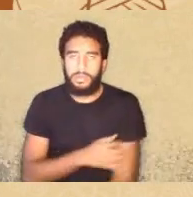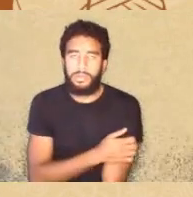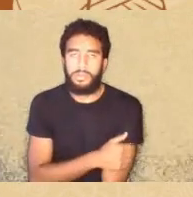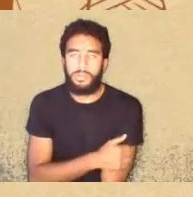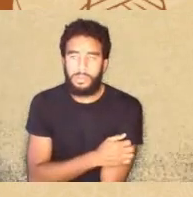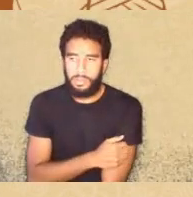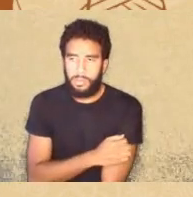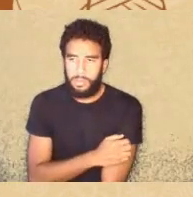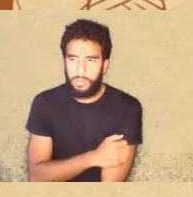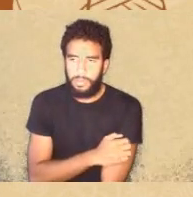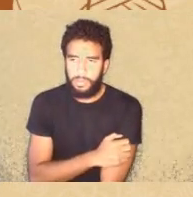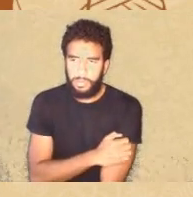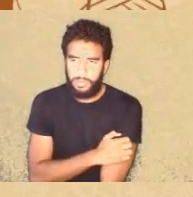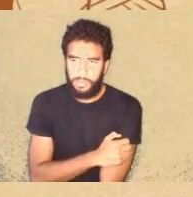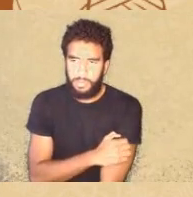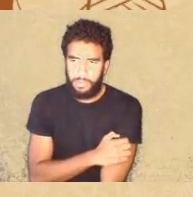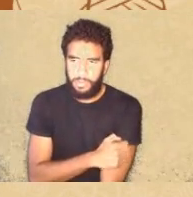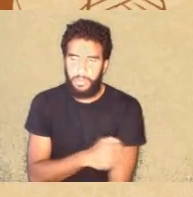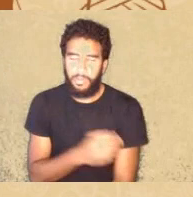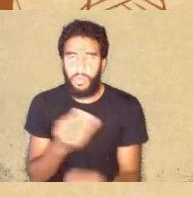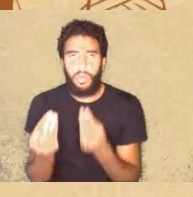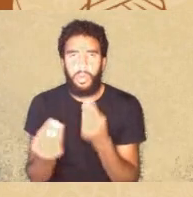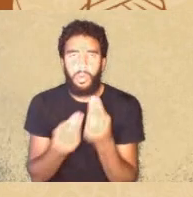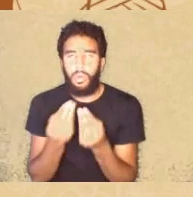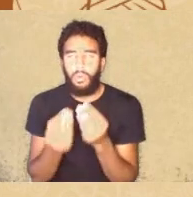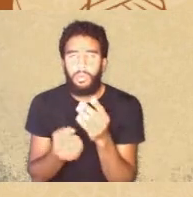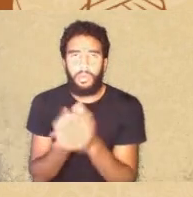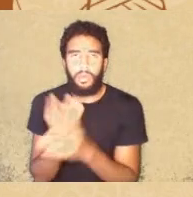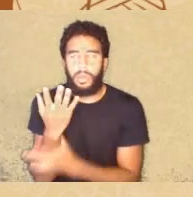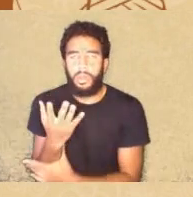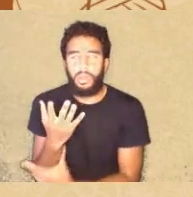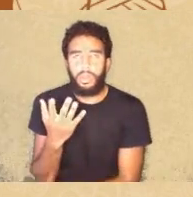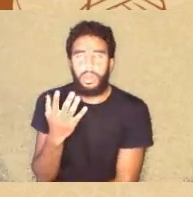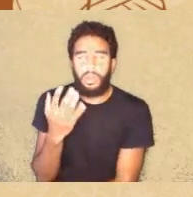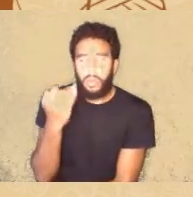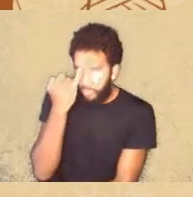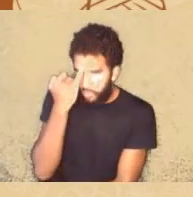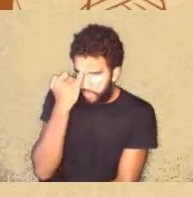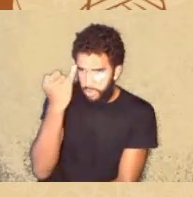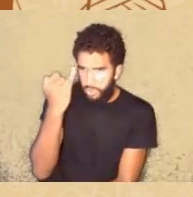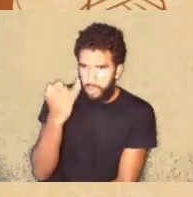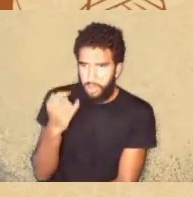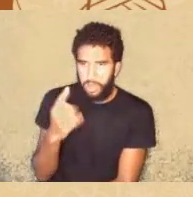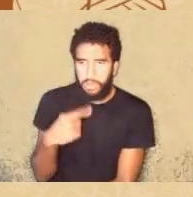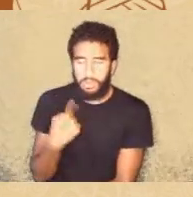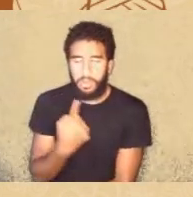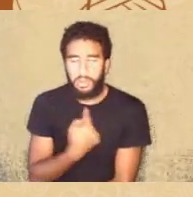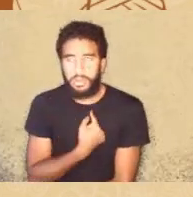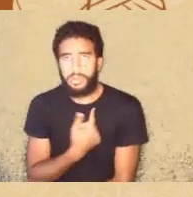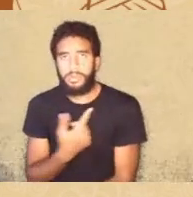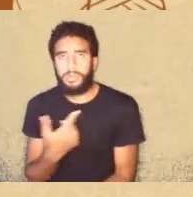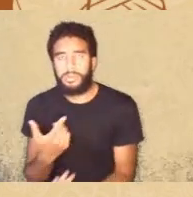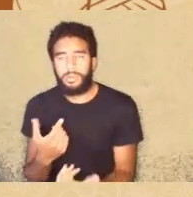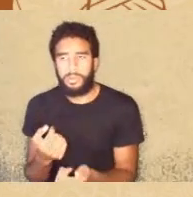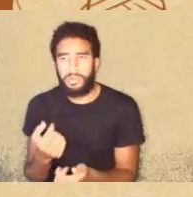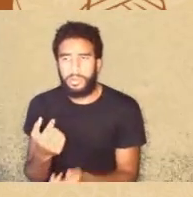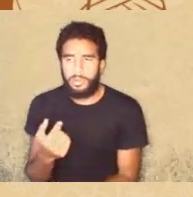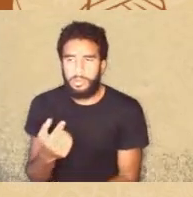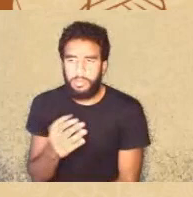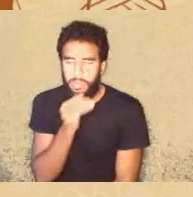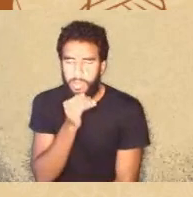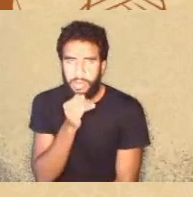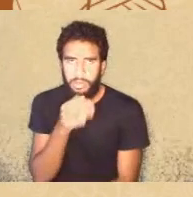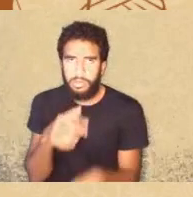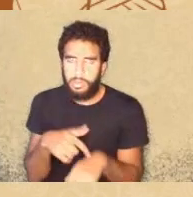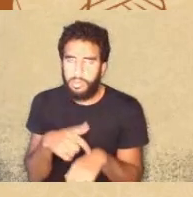permanência, como é que a gente cria uma lógica cultural para que a gente não precise mais, daqui a não sei quanto tempo,